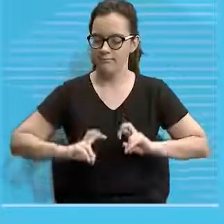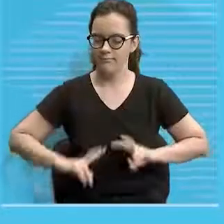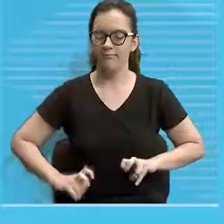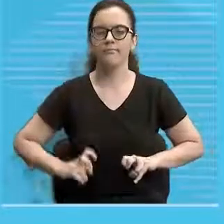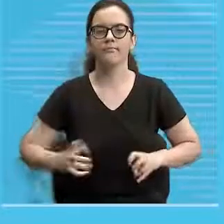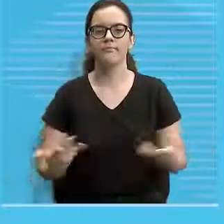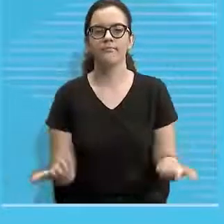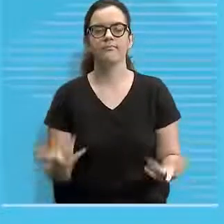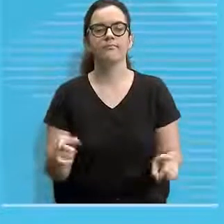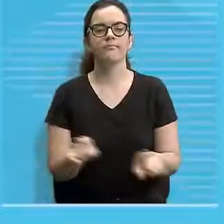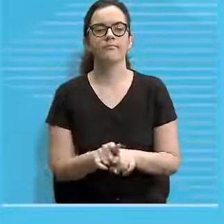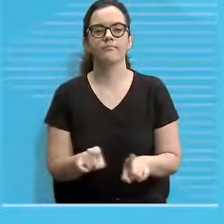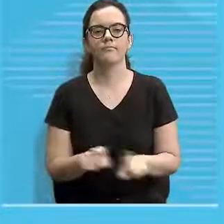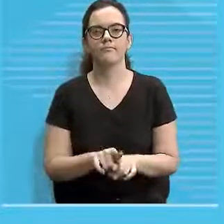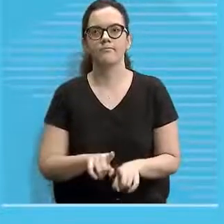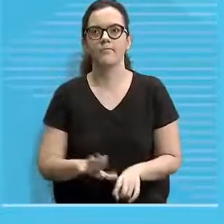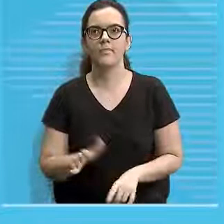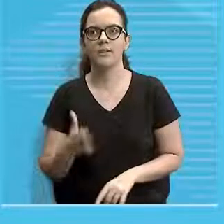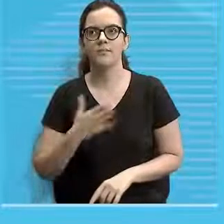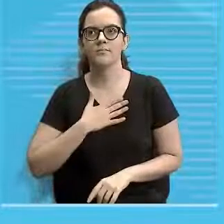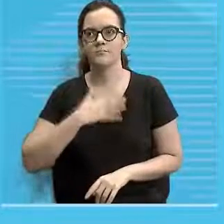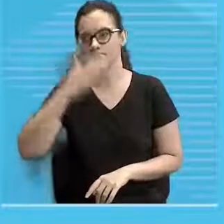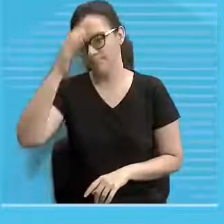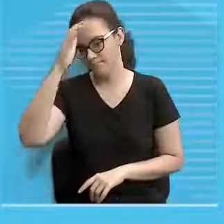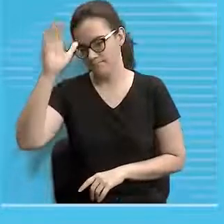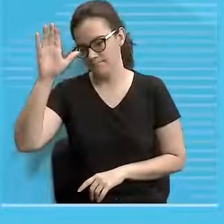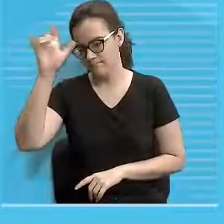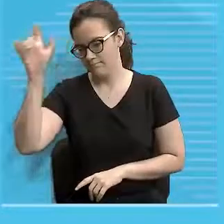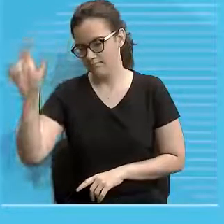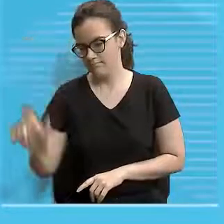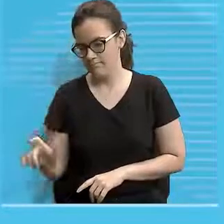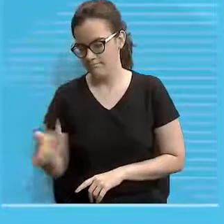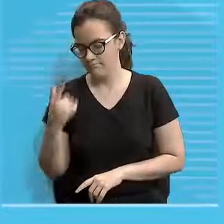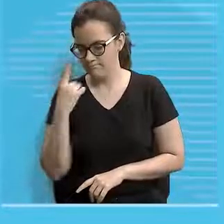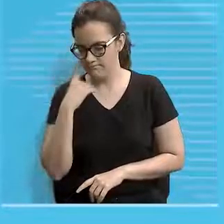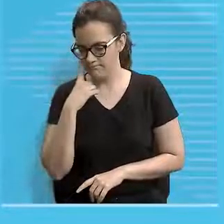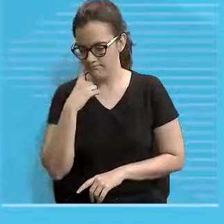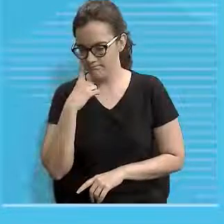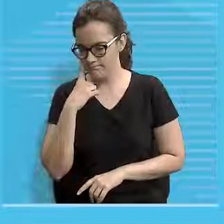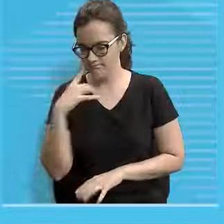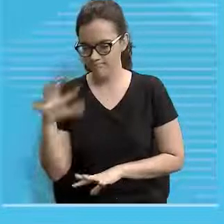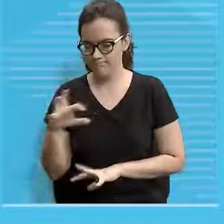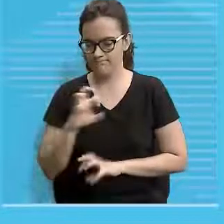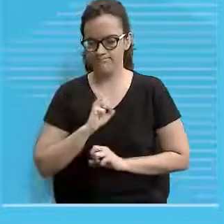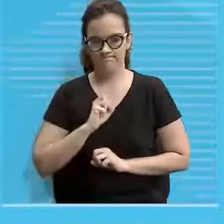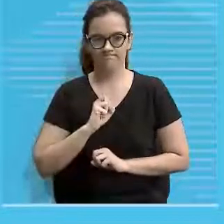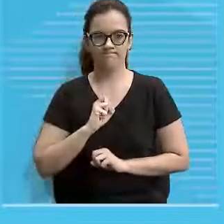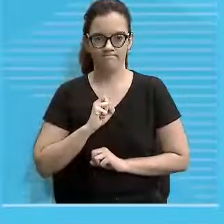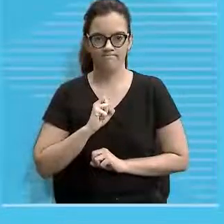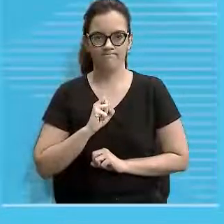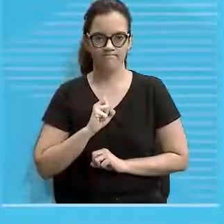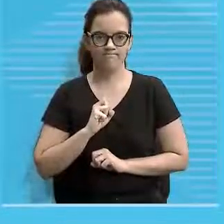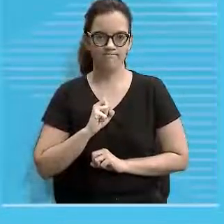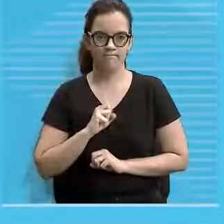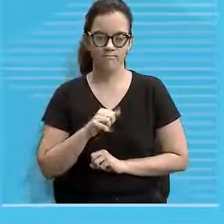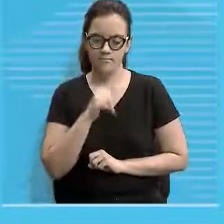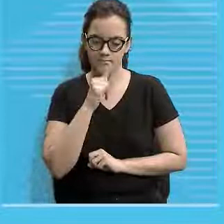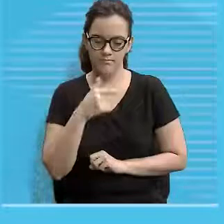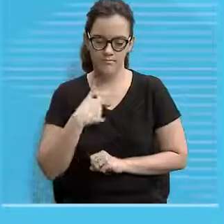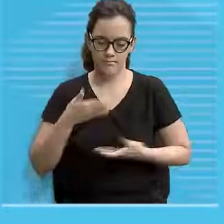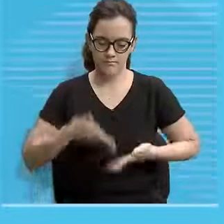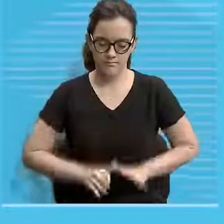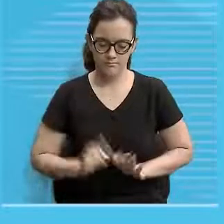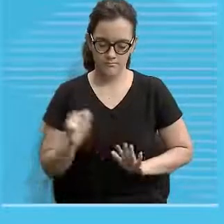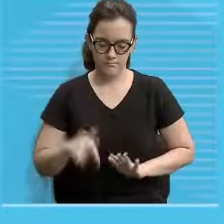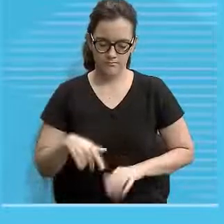a gente vive. Então, isso vai construindo quem nós somos, né? Então, uma criança nasce, ela não